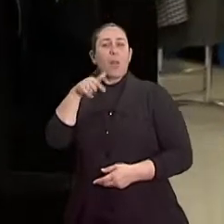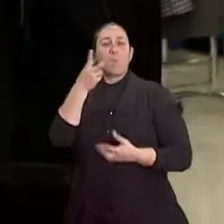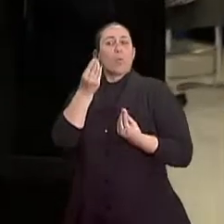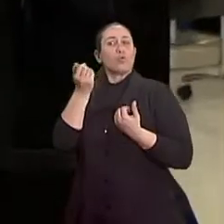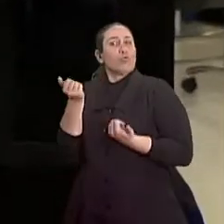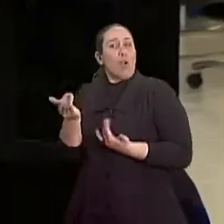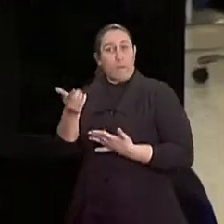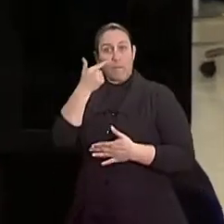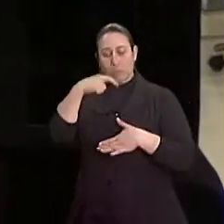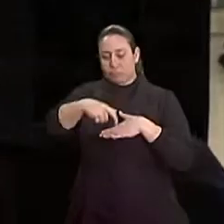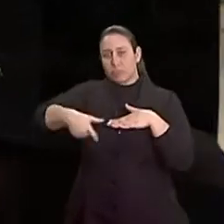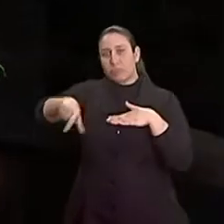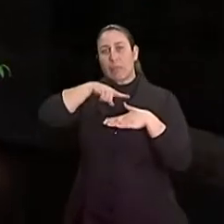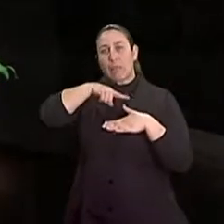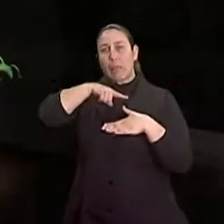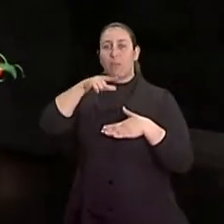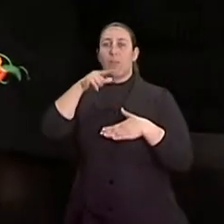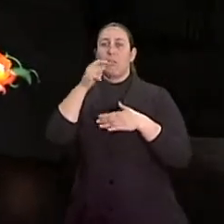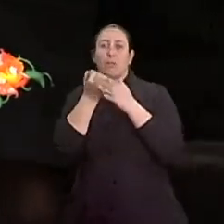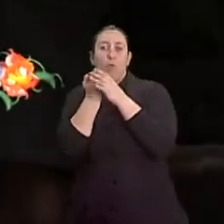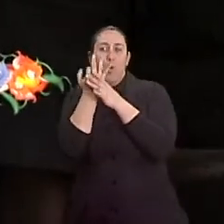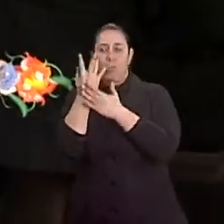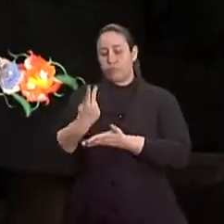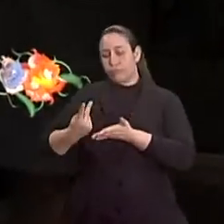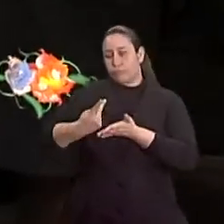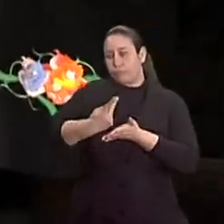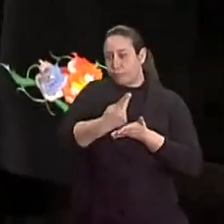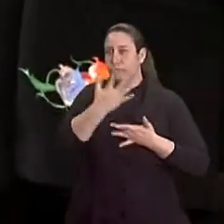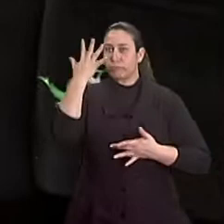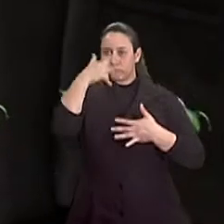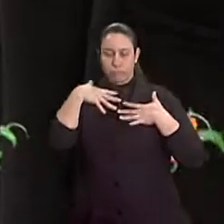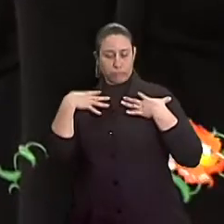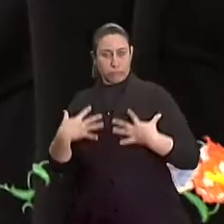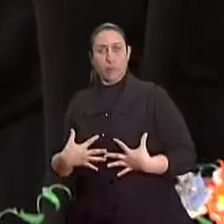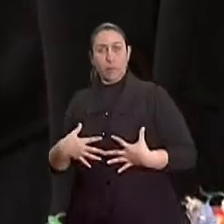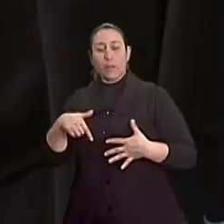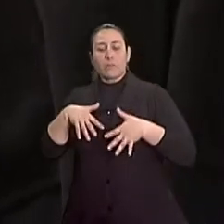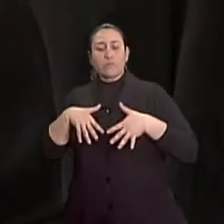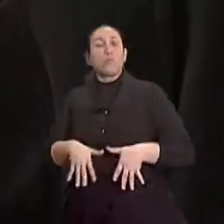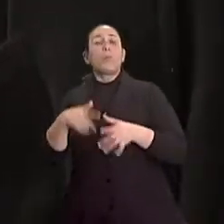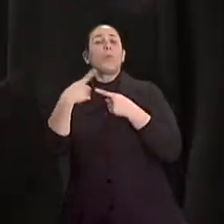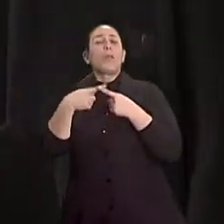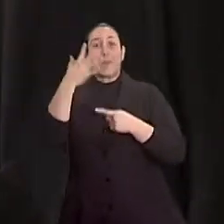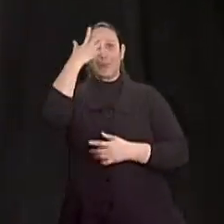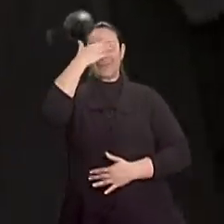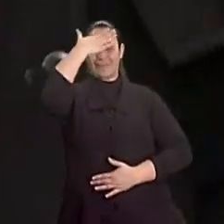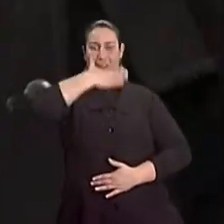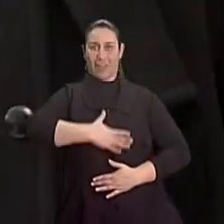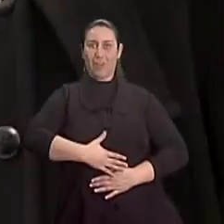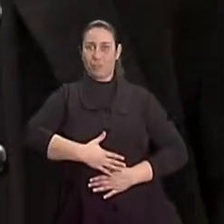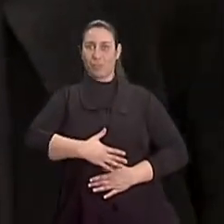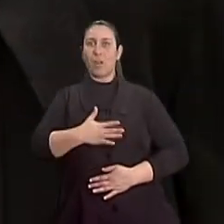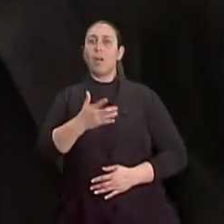barra. Ele é trabalhado com franjas, tem uma gola laço, né? Uma gola sharp. E ele é lindo porque de frente ele parece